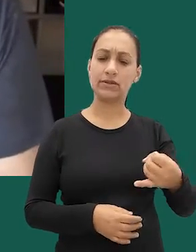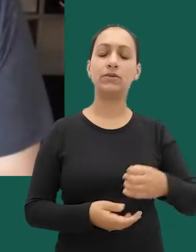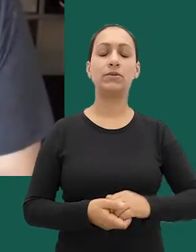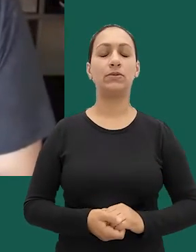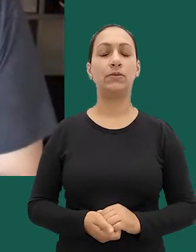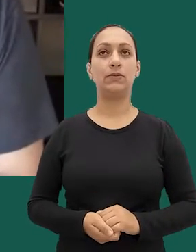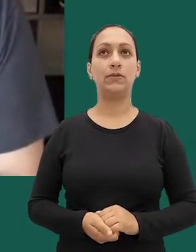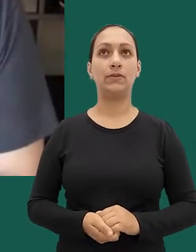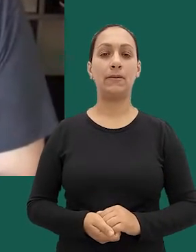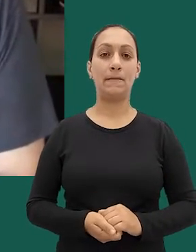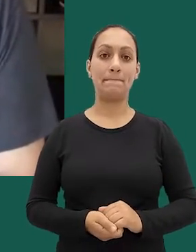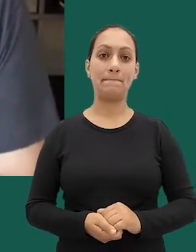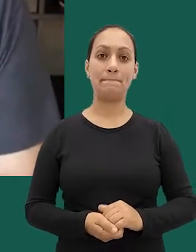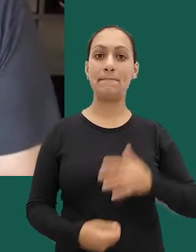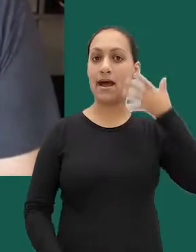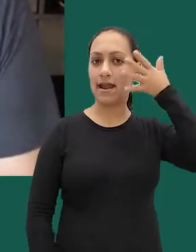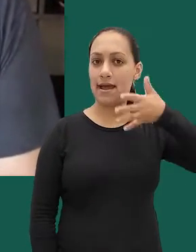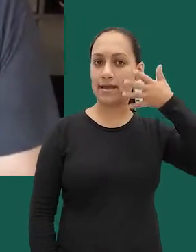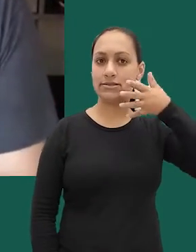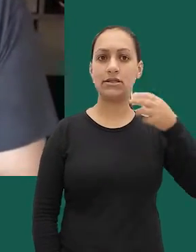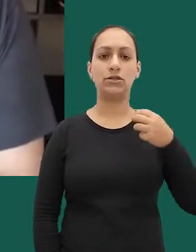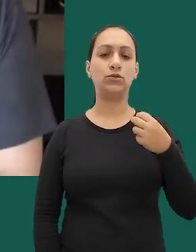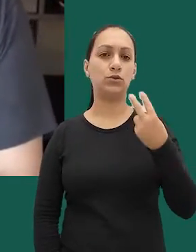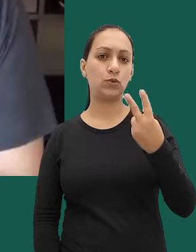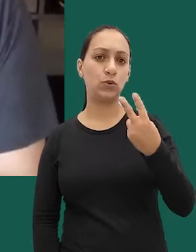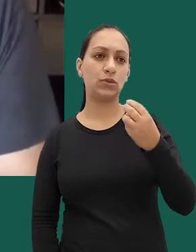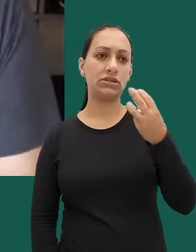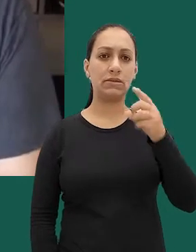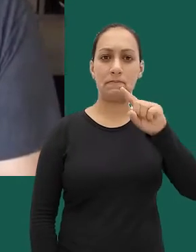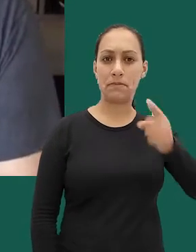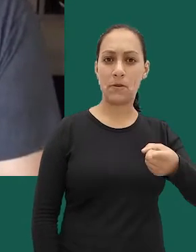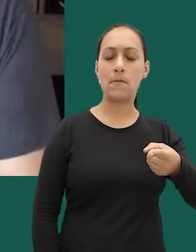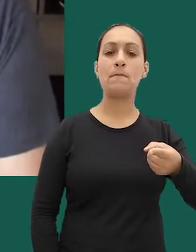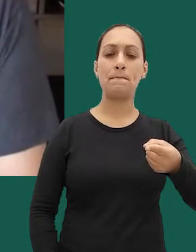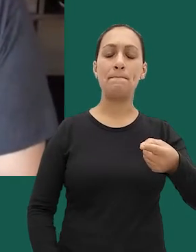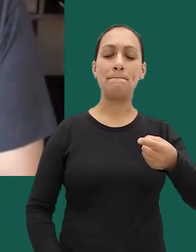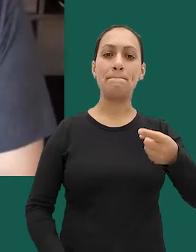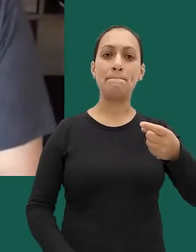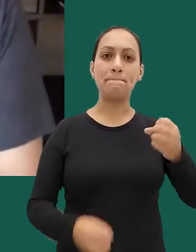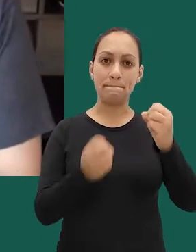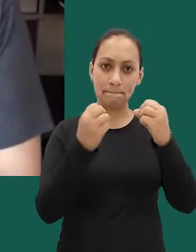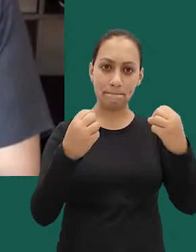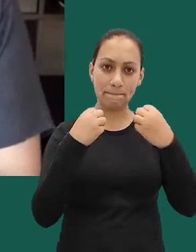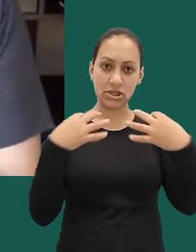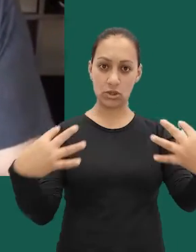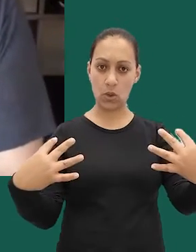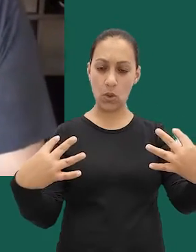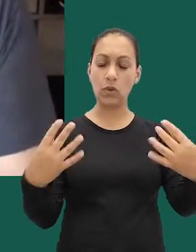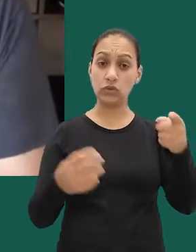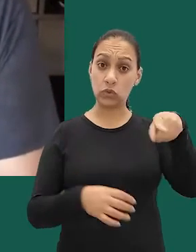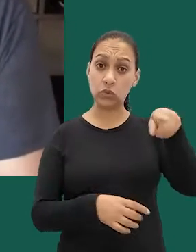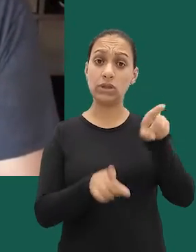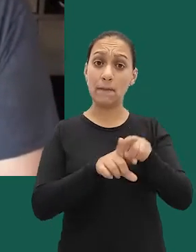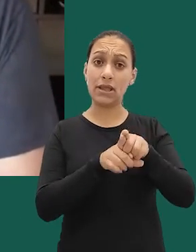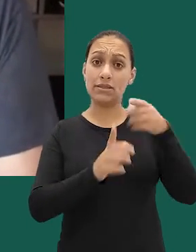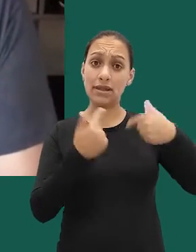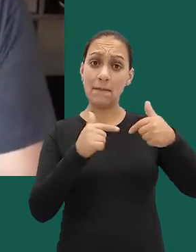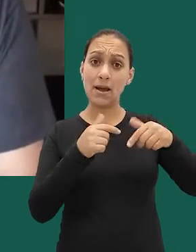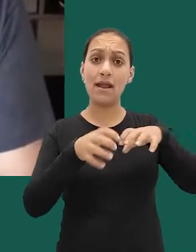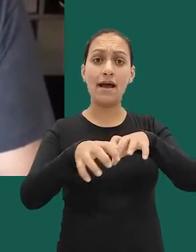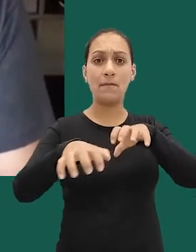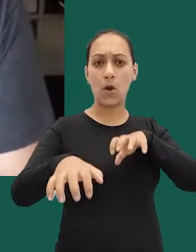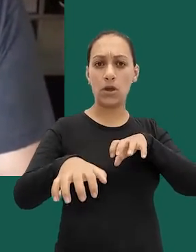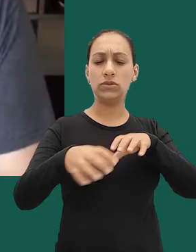que apesar de dar palestras para 2, 3 mil pessoas, você trabalha remoto há muitos anos também. E para quem pensa em fazer esse